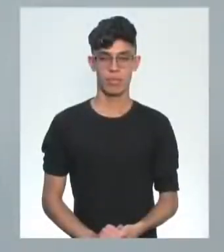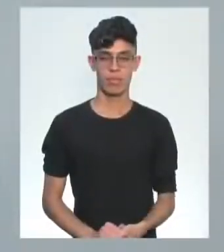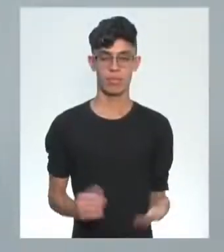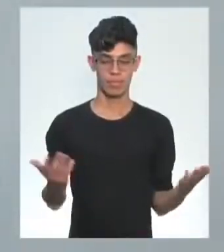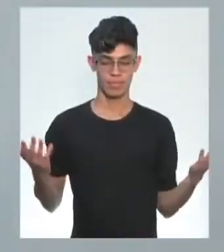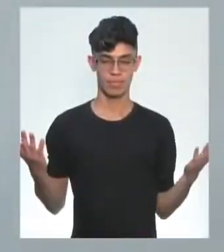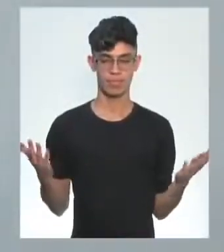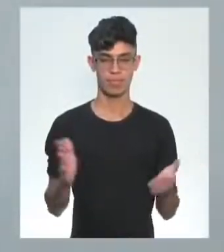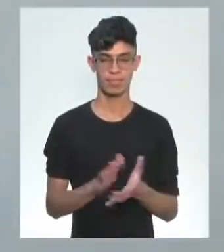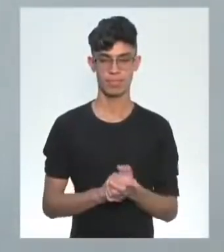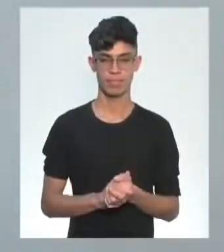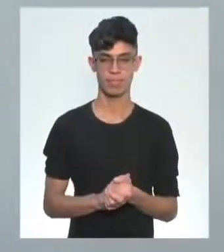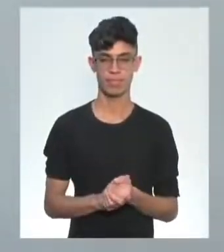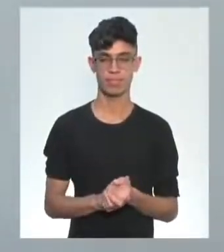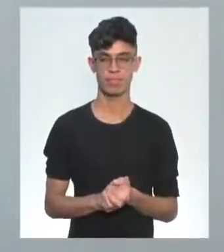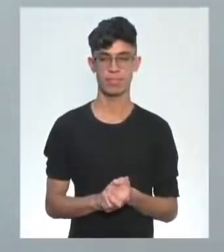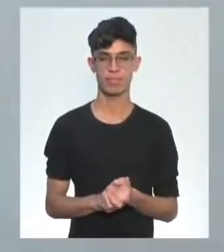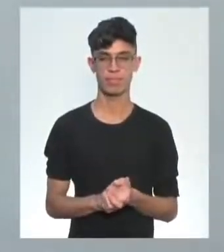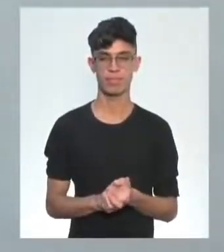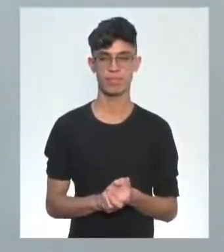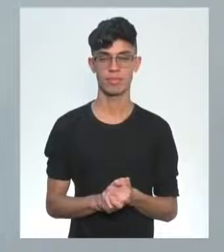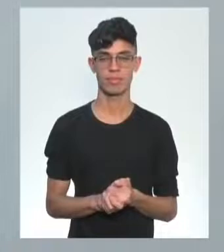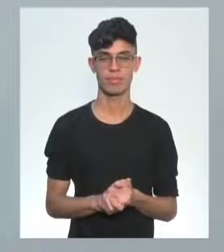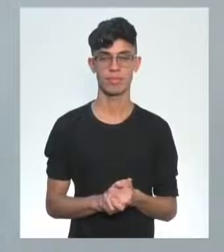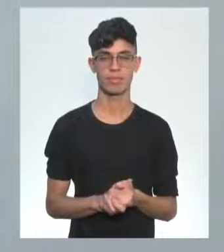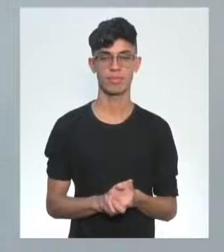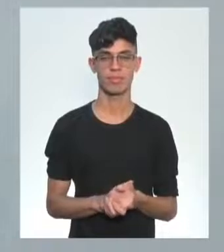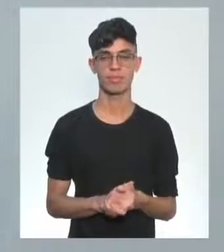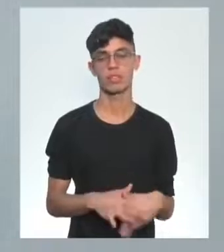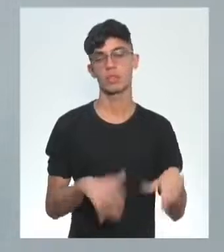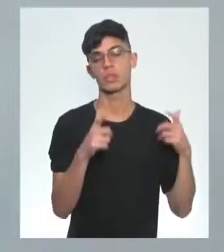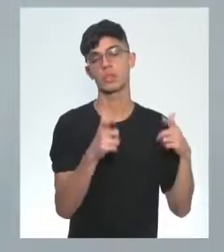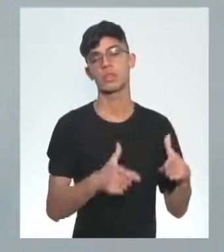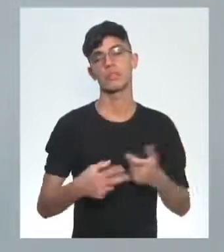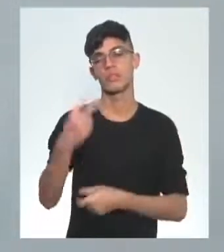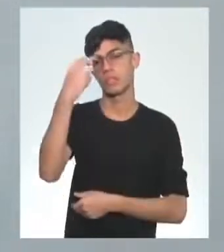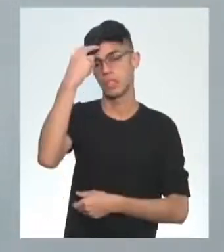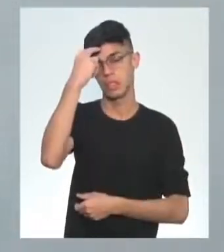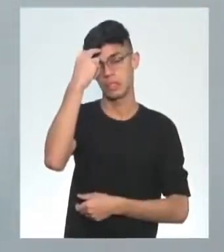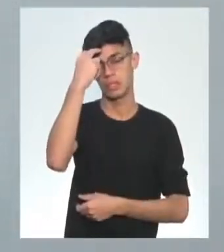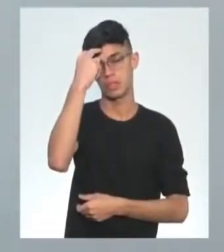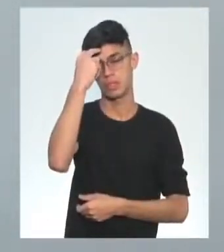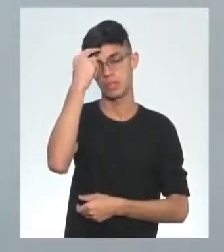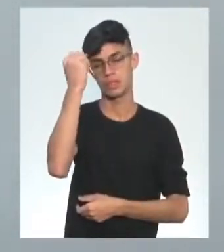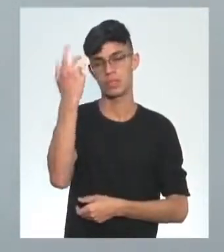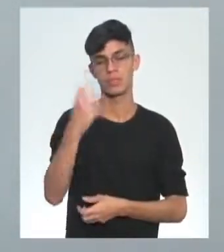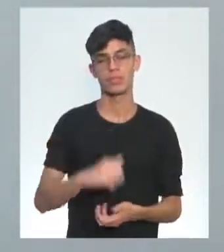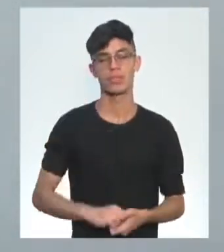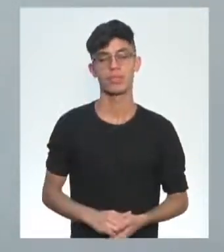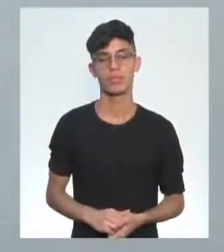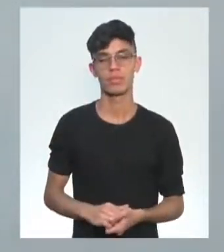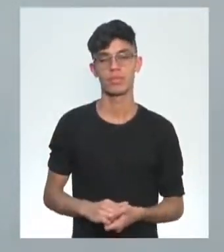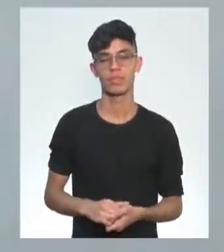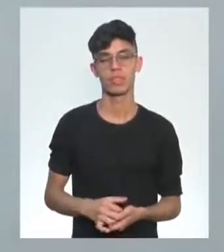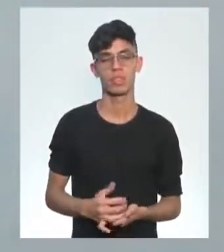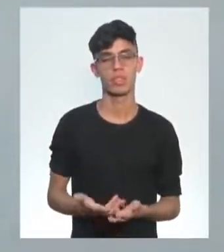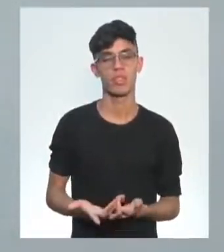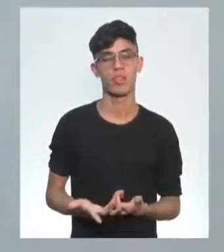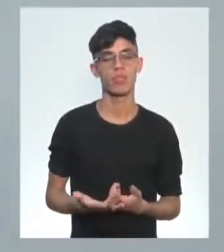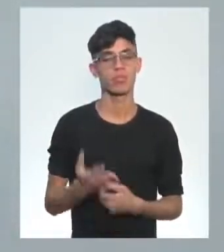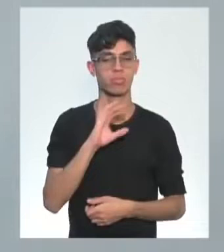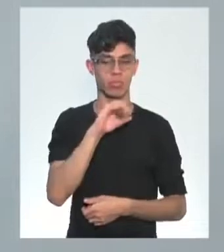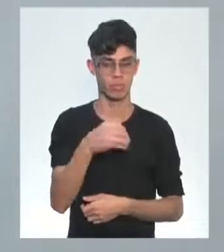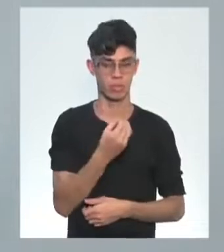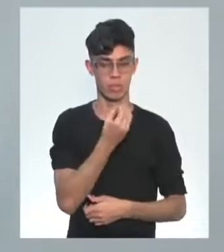Vamos lá, então. Os espaços culturais, o trabalho, oportunidade de emprego,